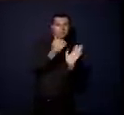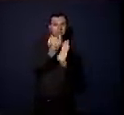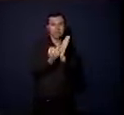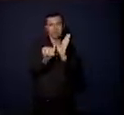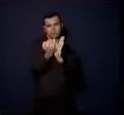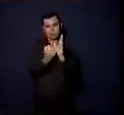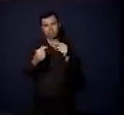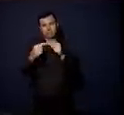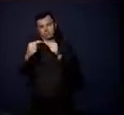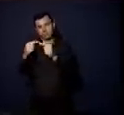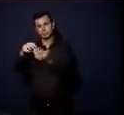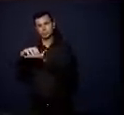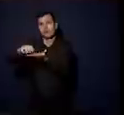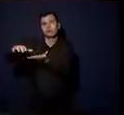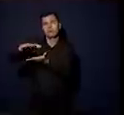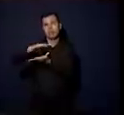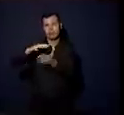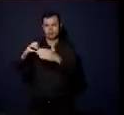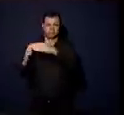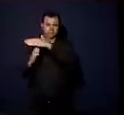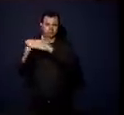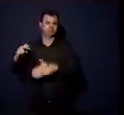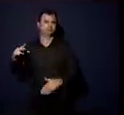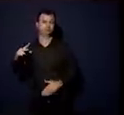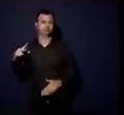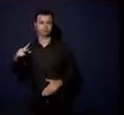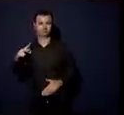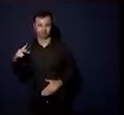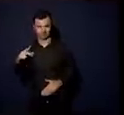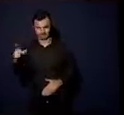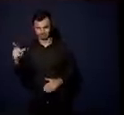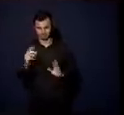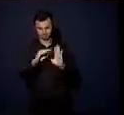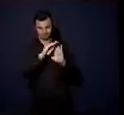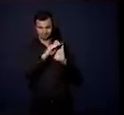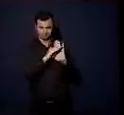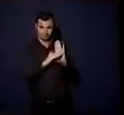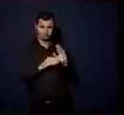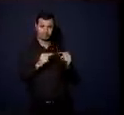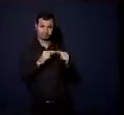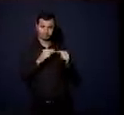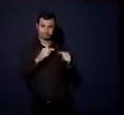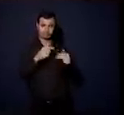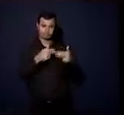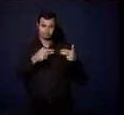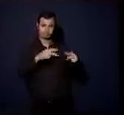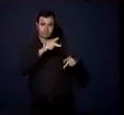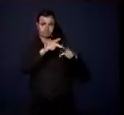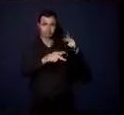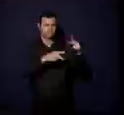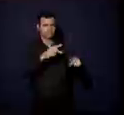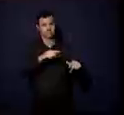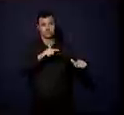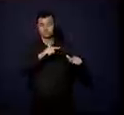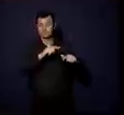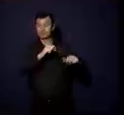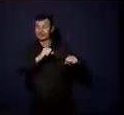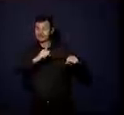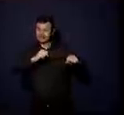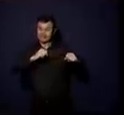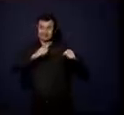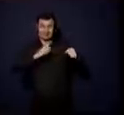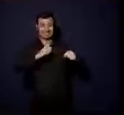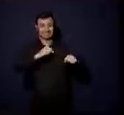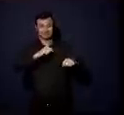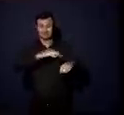setor privado a agenda que o Gustavo escreveu aqui é uma agenda de produtividade do setor público é fazer o máximo possível em termos de